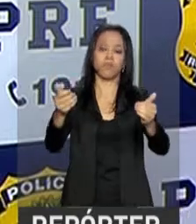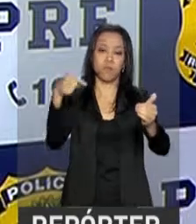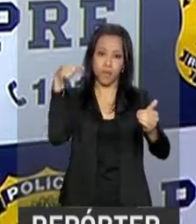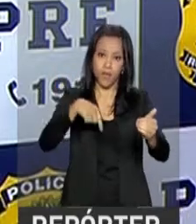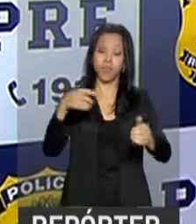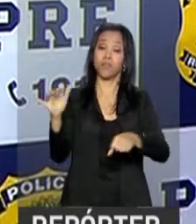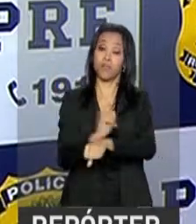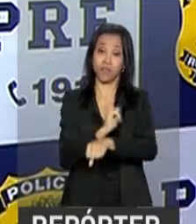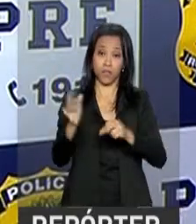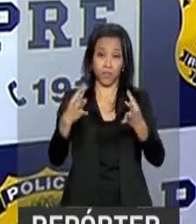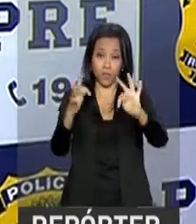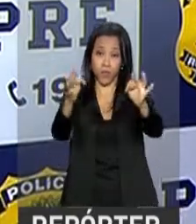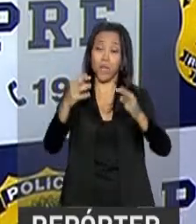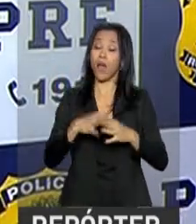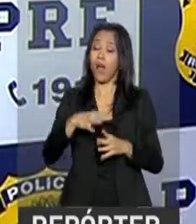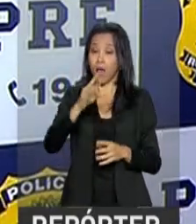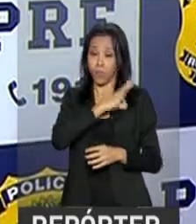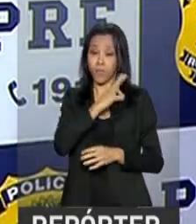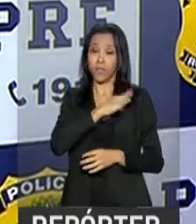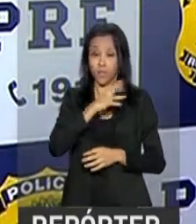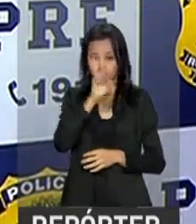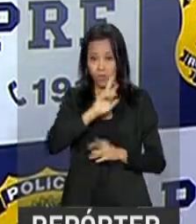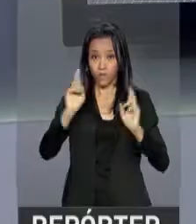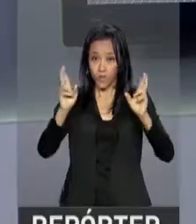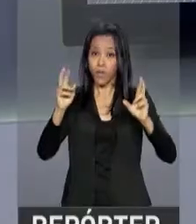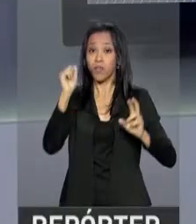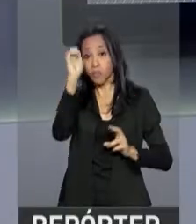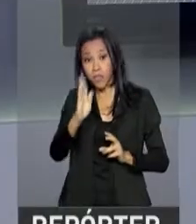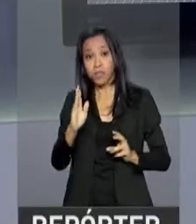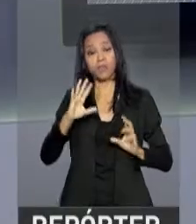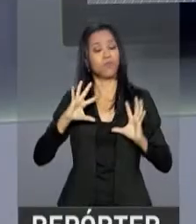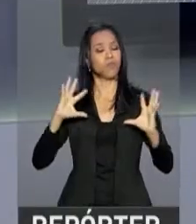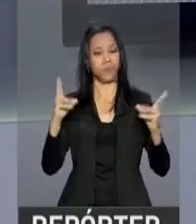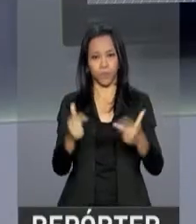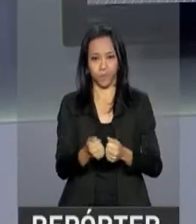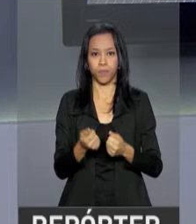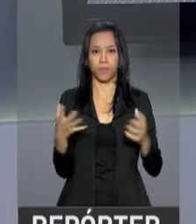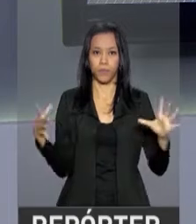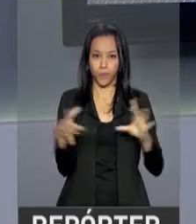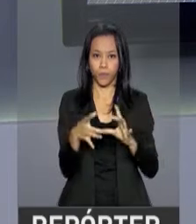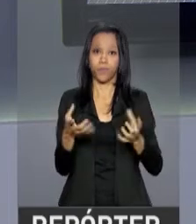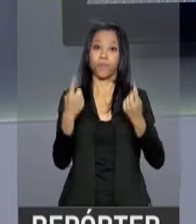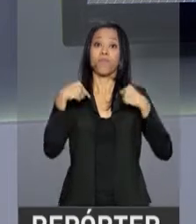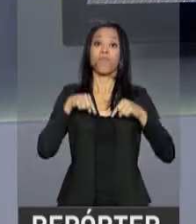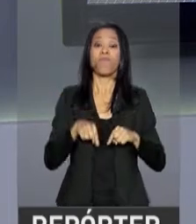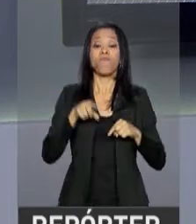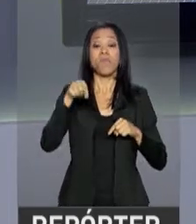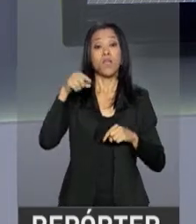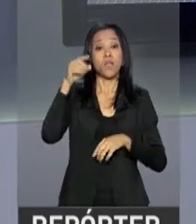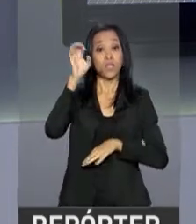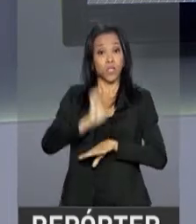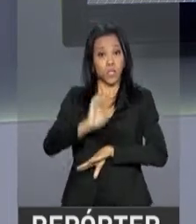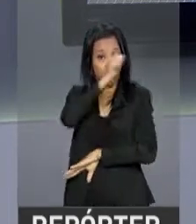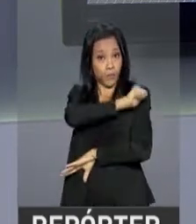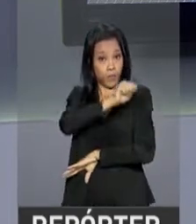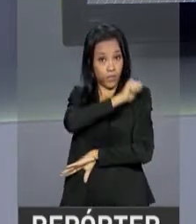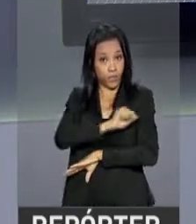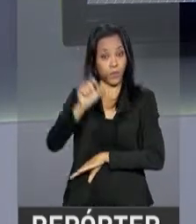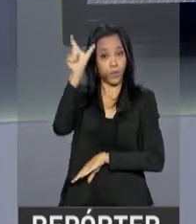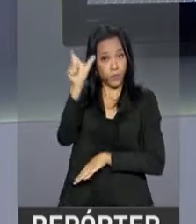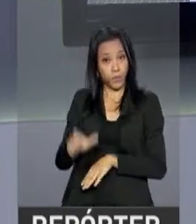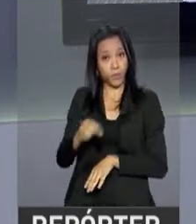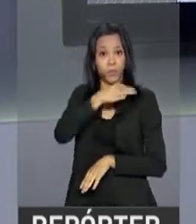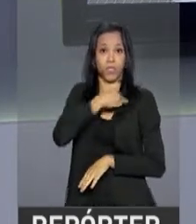traz a prf toda a segurança do rio de janeiro no brasil e ainda no rio de janeiro o ministro raul jungmann falou sobre o andamento